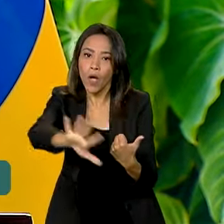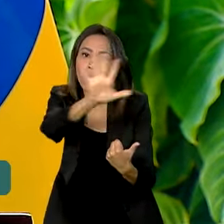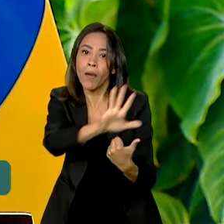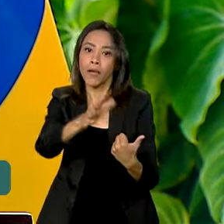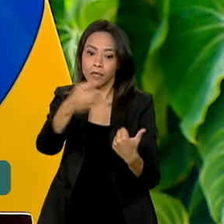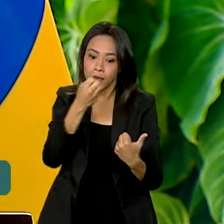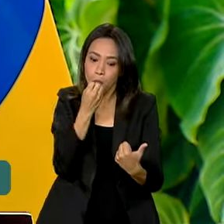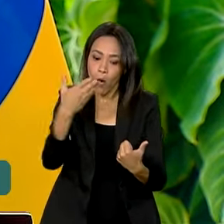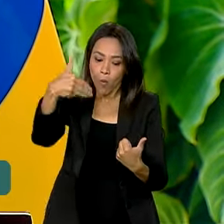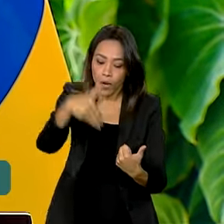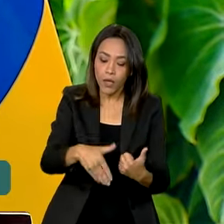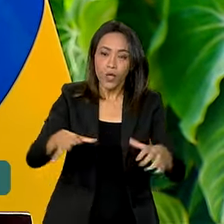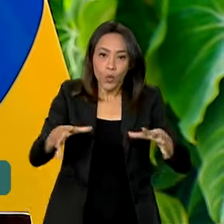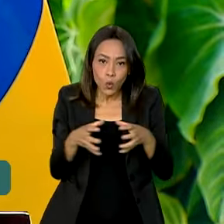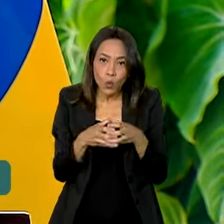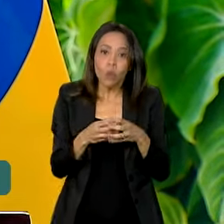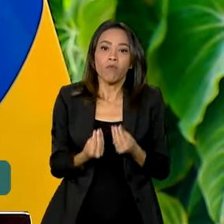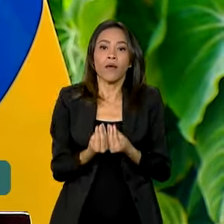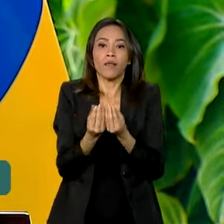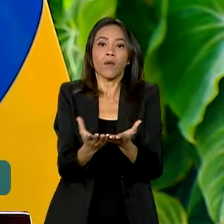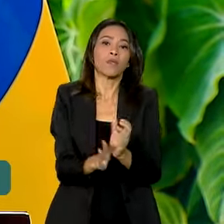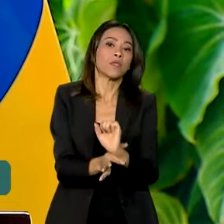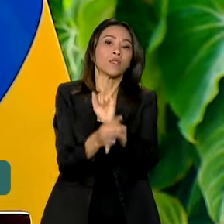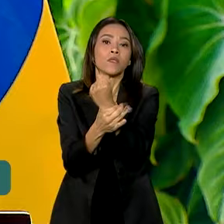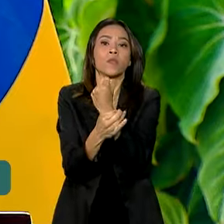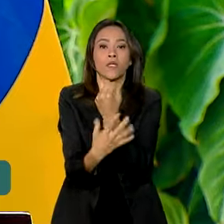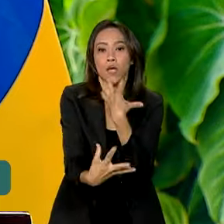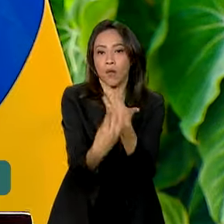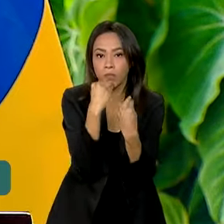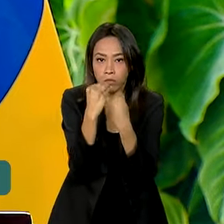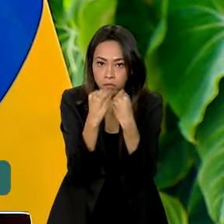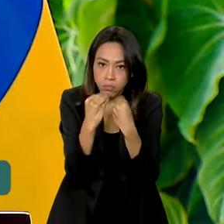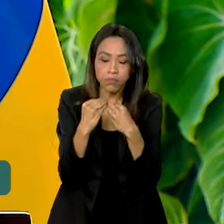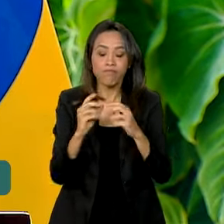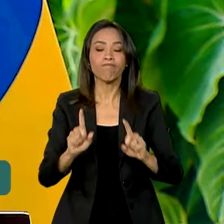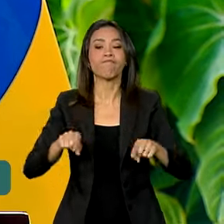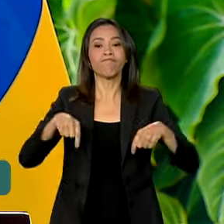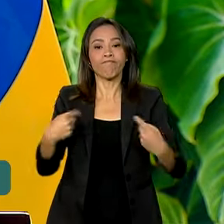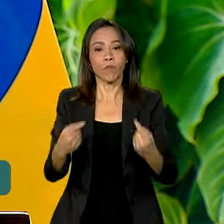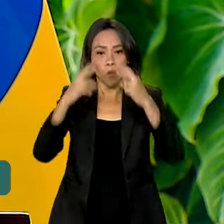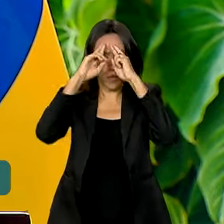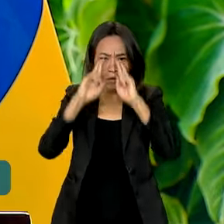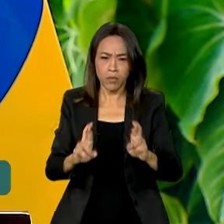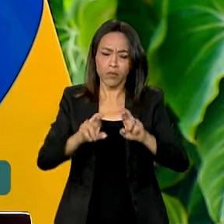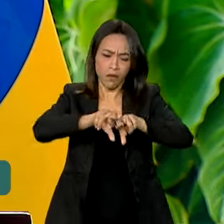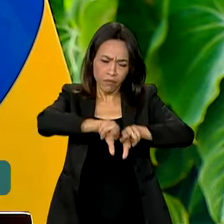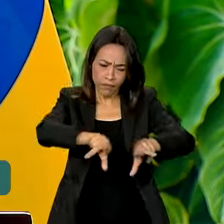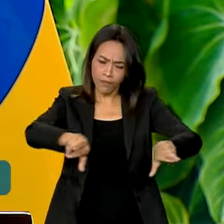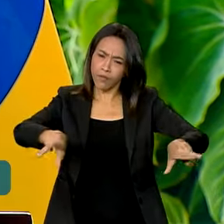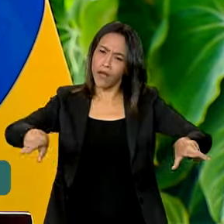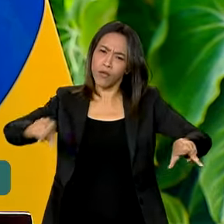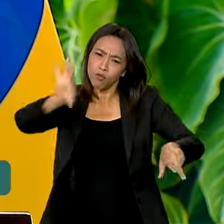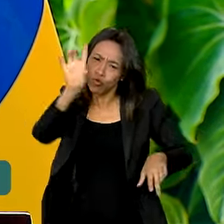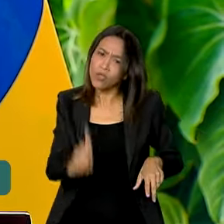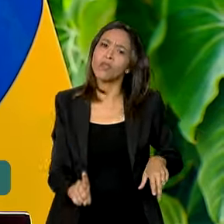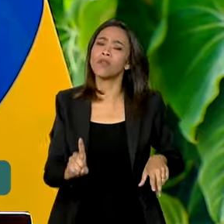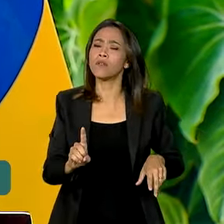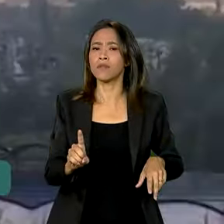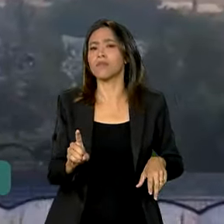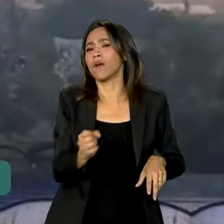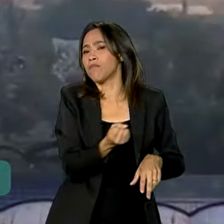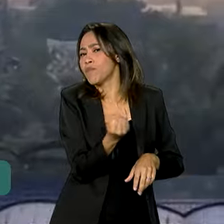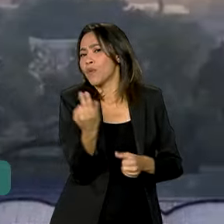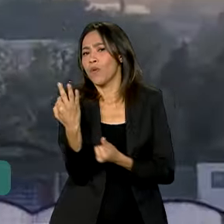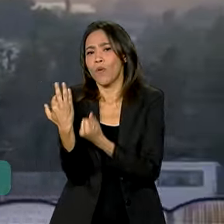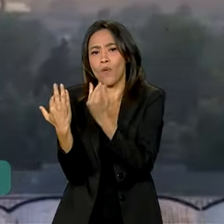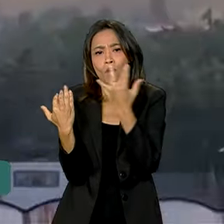traga bem-estar, segurança alimentar, a dignidade a milhões de pessoas ao redor do mundo.